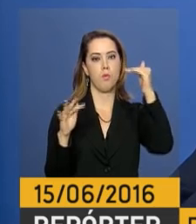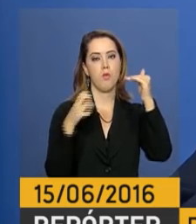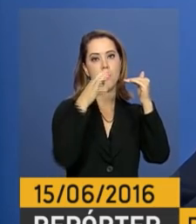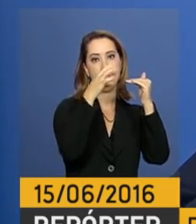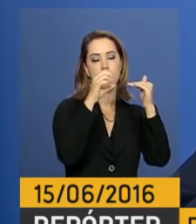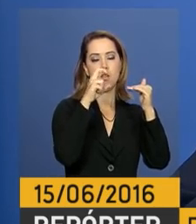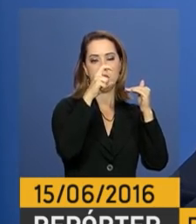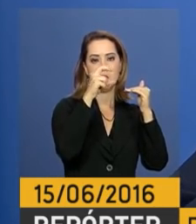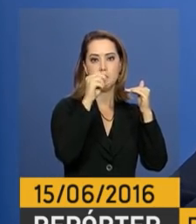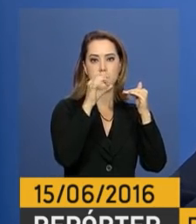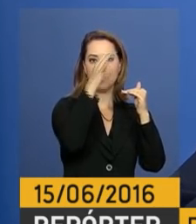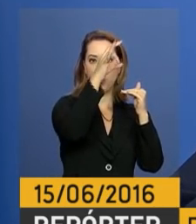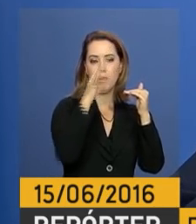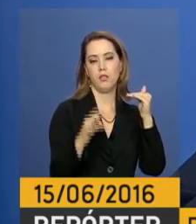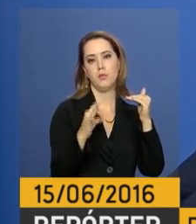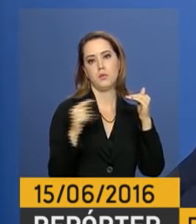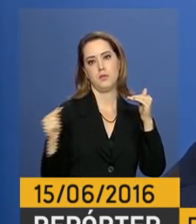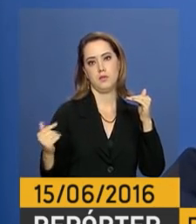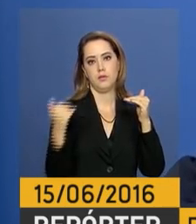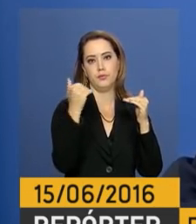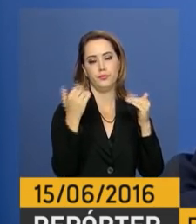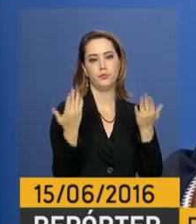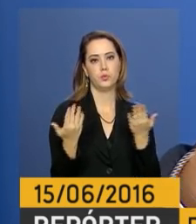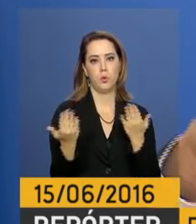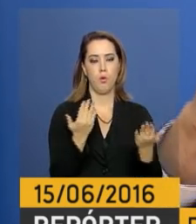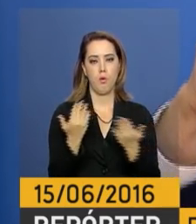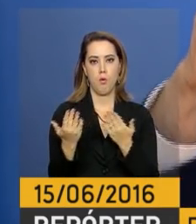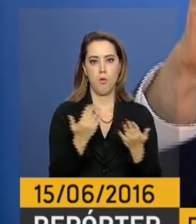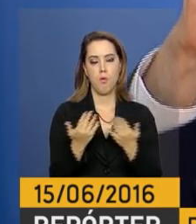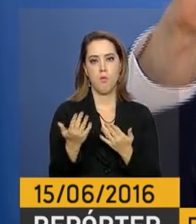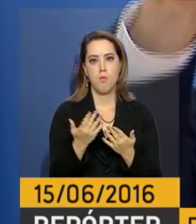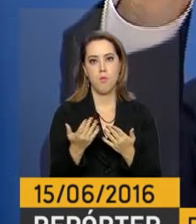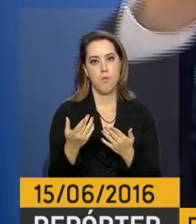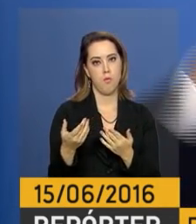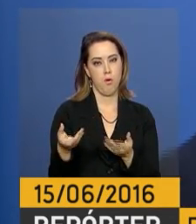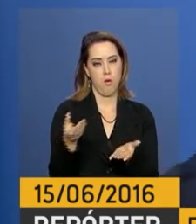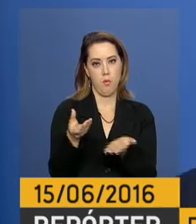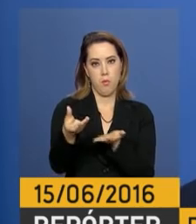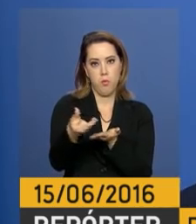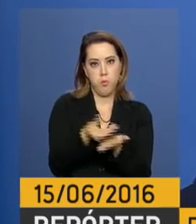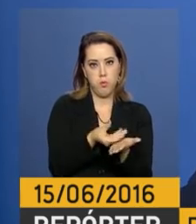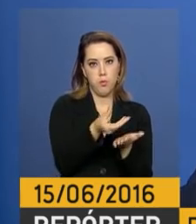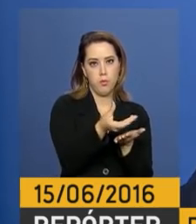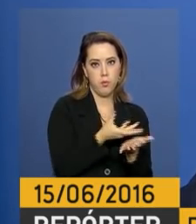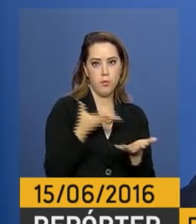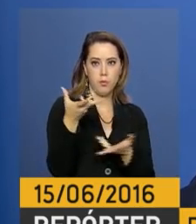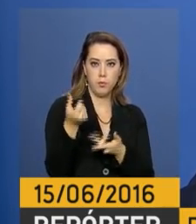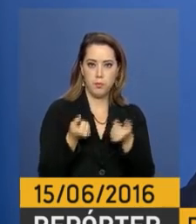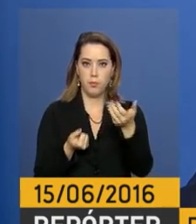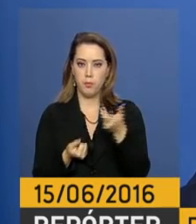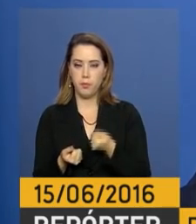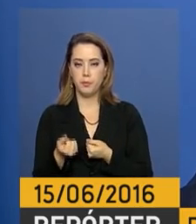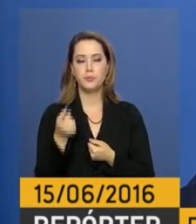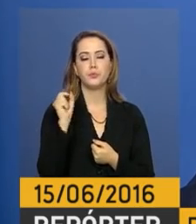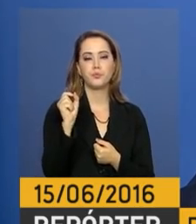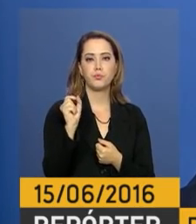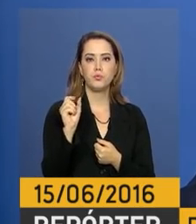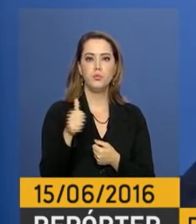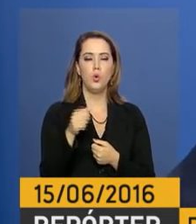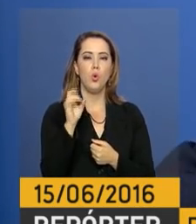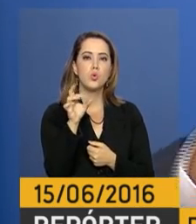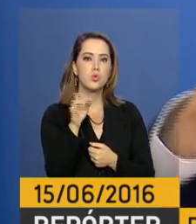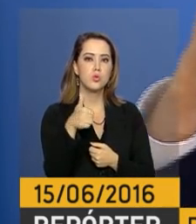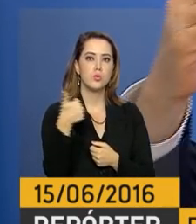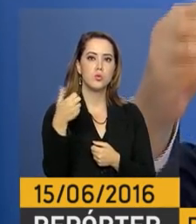a receita cresceu 17. Quer dizer, então existe um diferencial cada vez